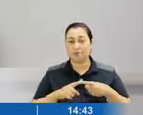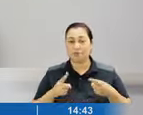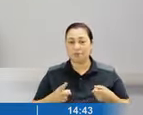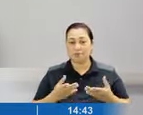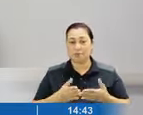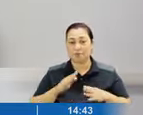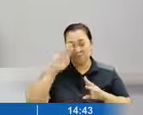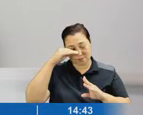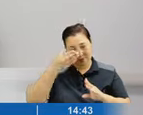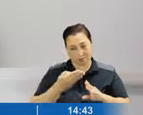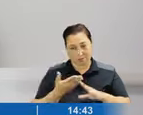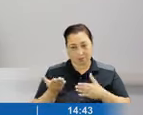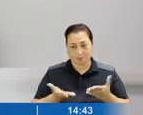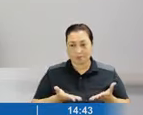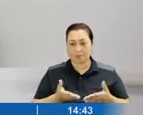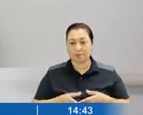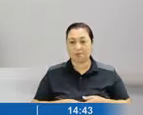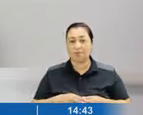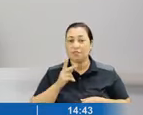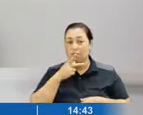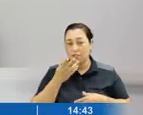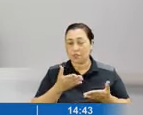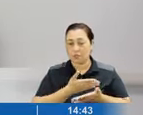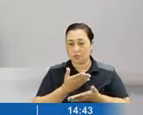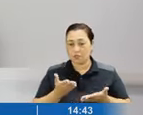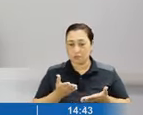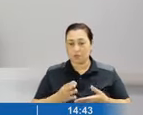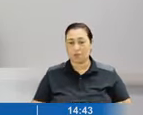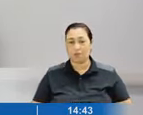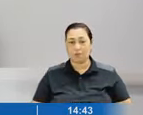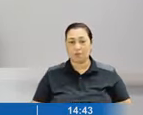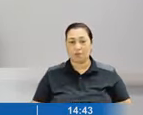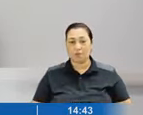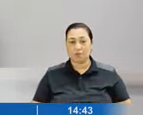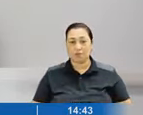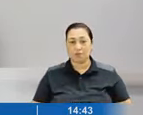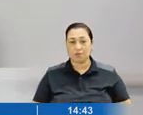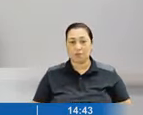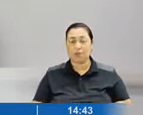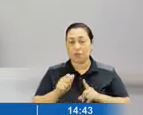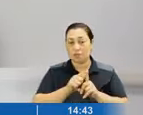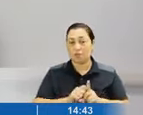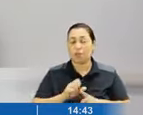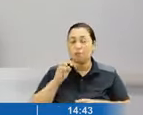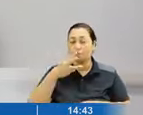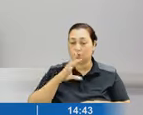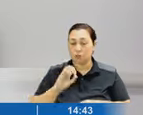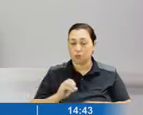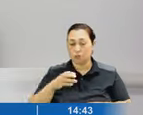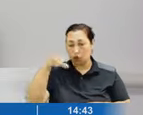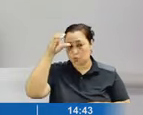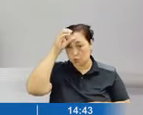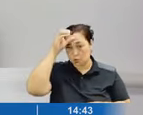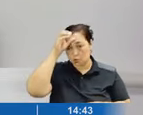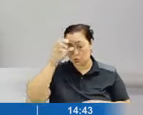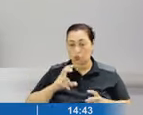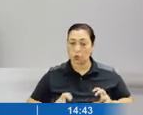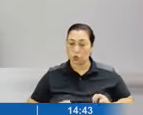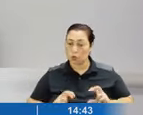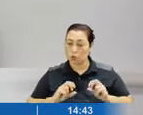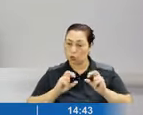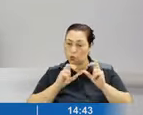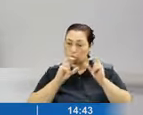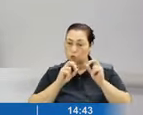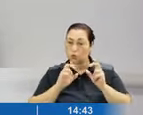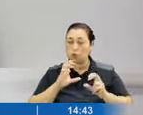Mas é uma honra muito grande estar aqui falando para vocês. Março é o mês da conscientização do câncer